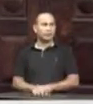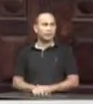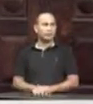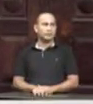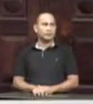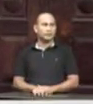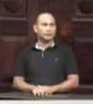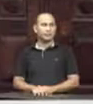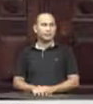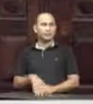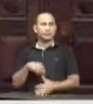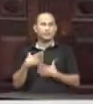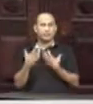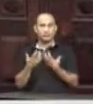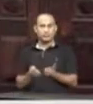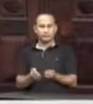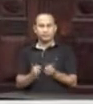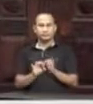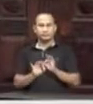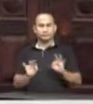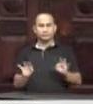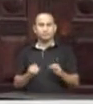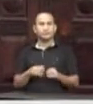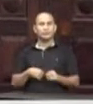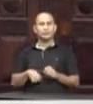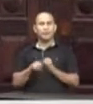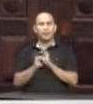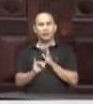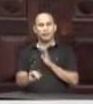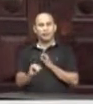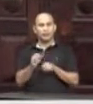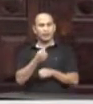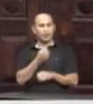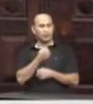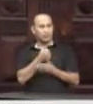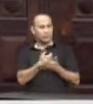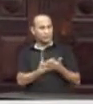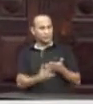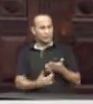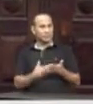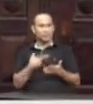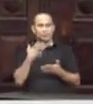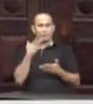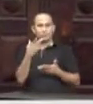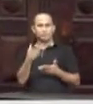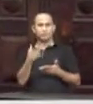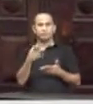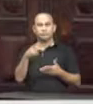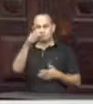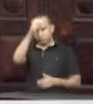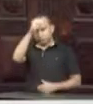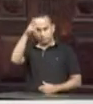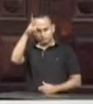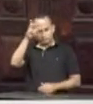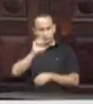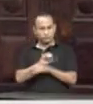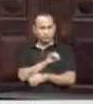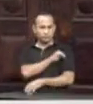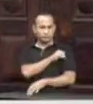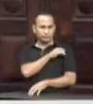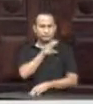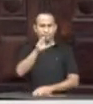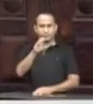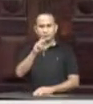Criamos, autorizamos na lei orçamentária recursos para uma nova vaza de fazenda pública no Rio de Janeiro. Sou signatário da